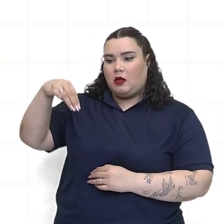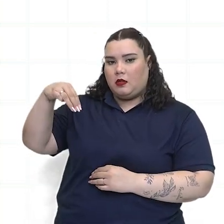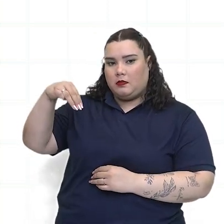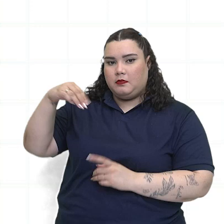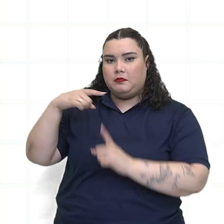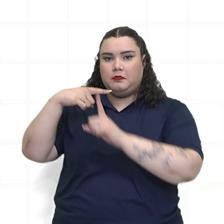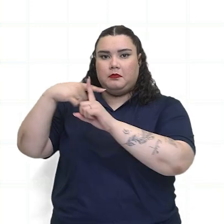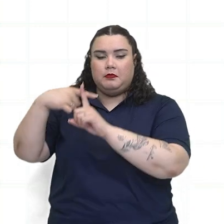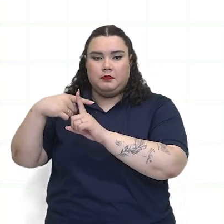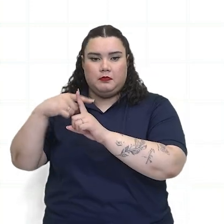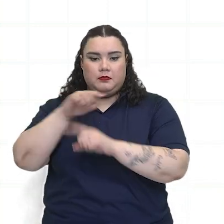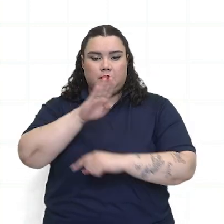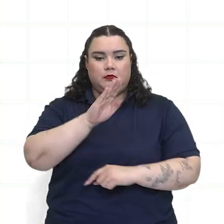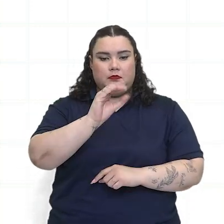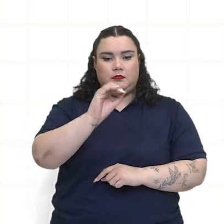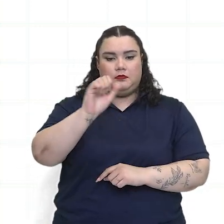Em